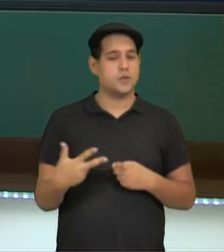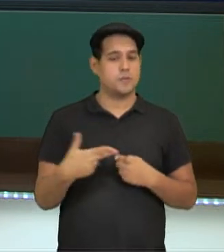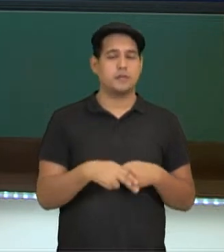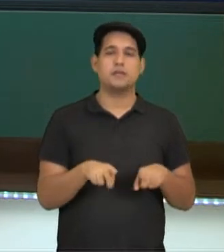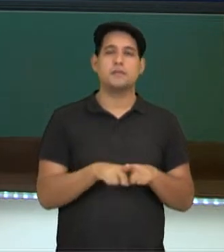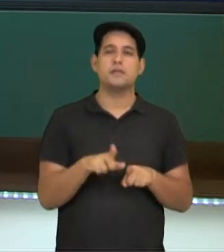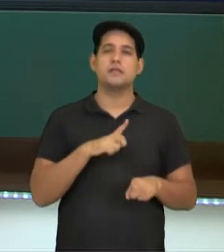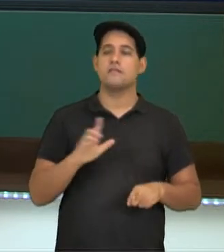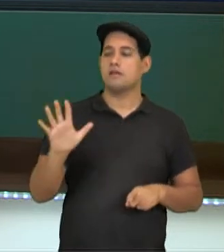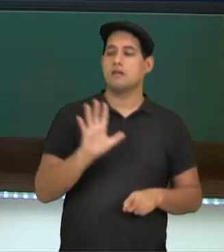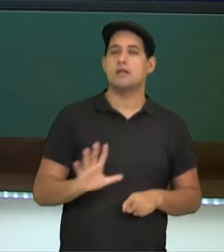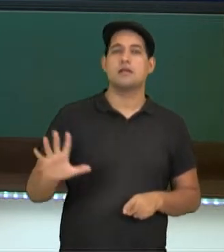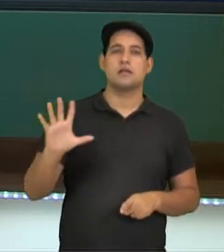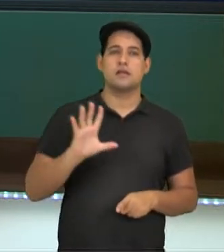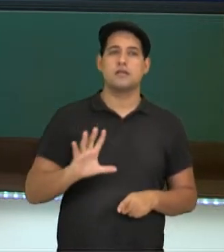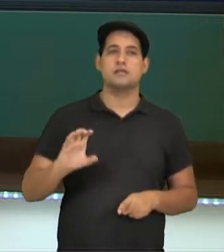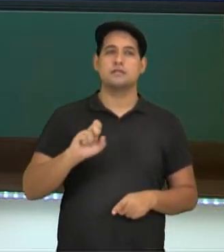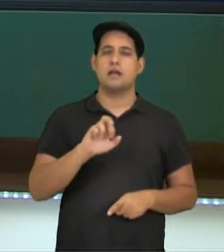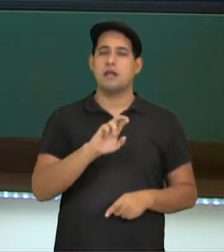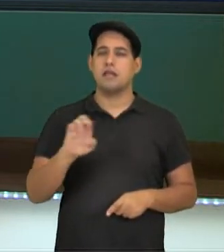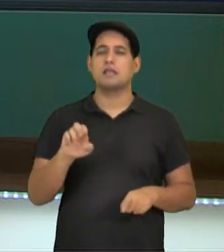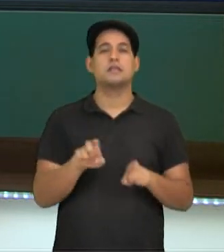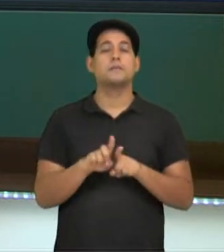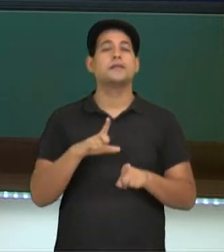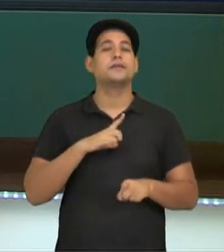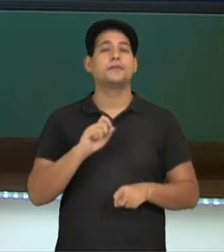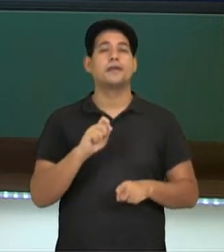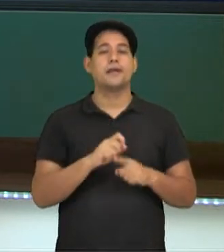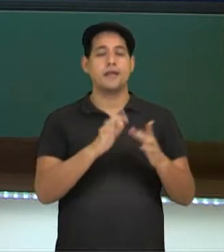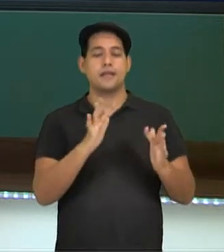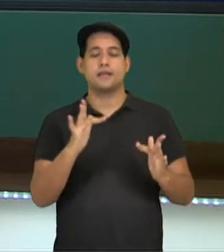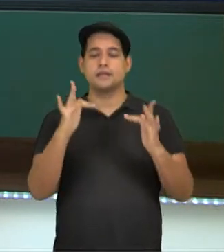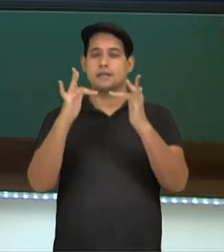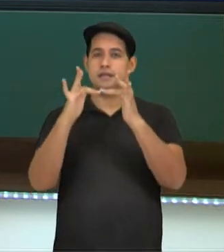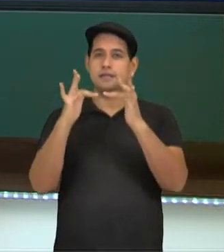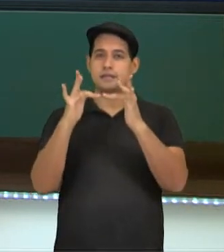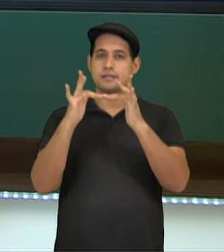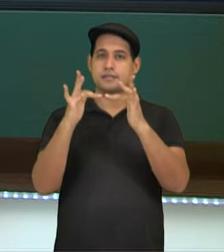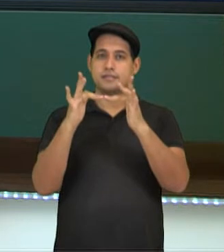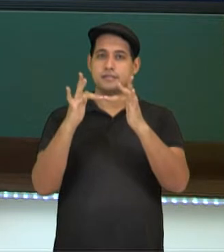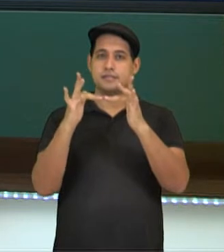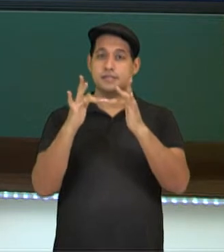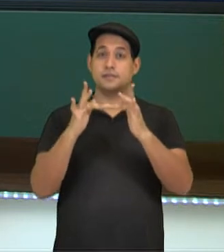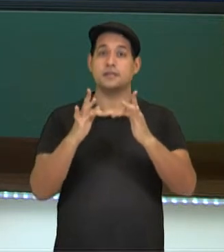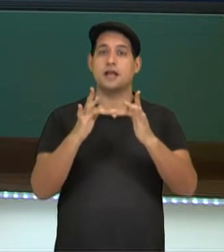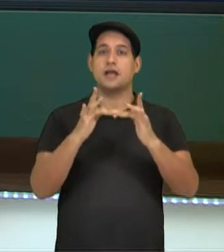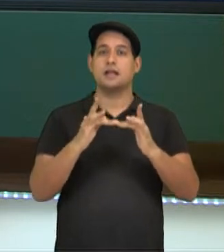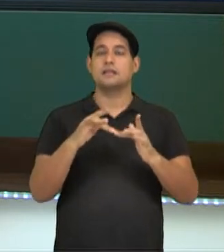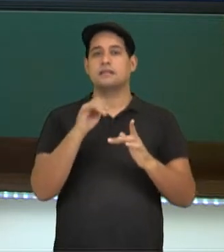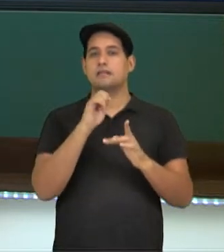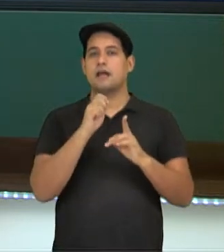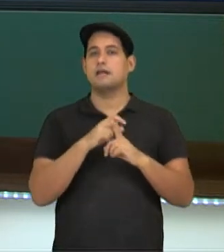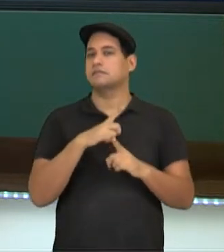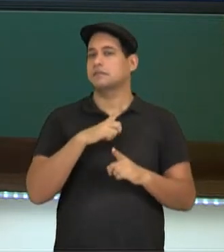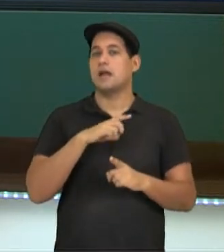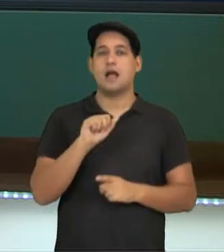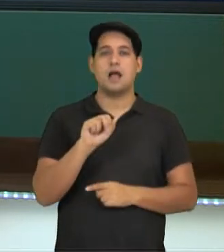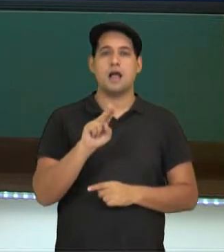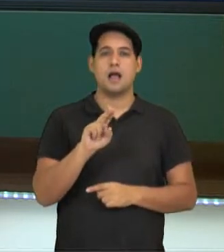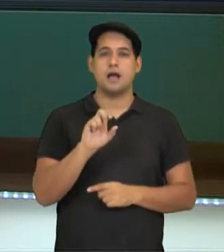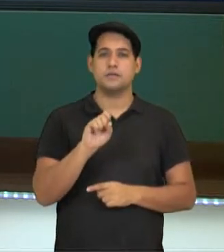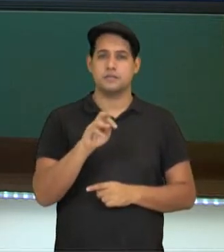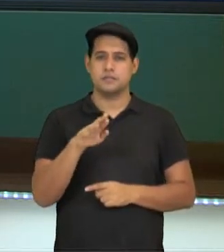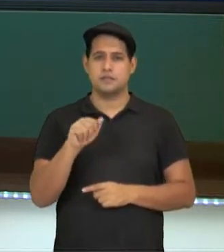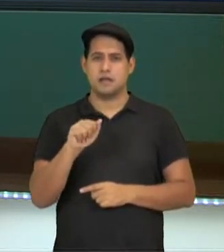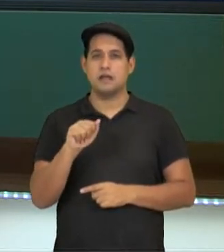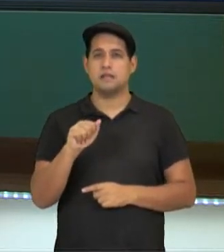do Sarre também. Nós vamos ter a anexação da Áustria em 1938, foi uma anexação pacífica, não